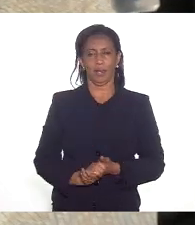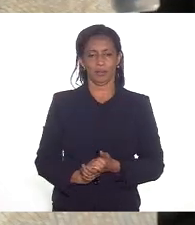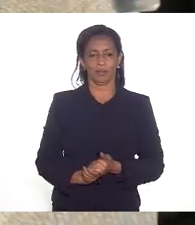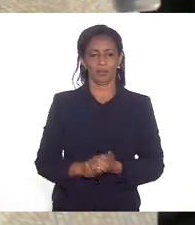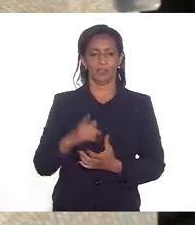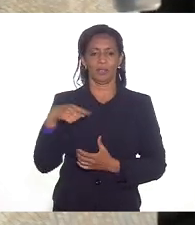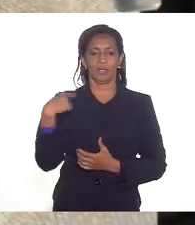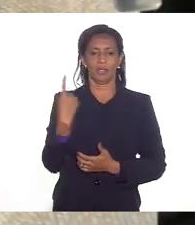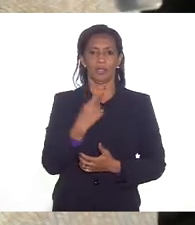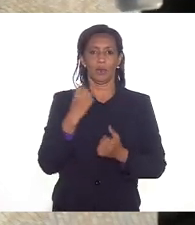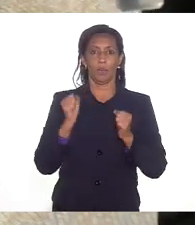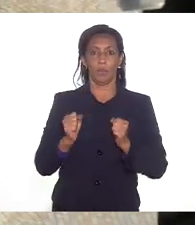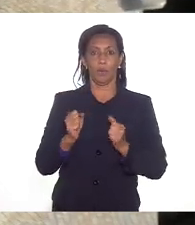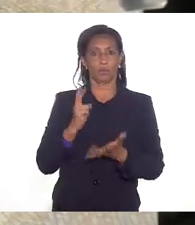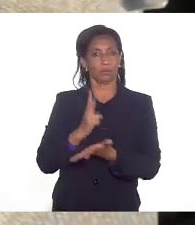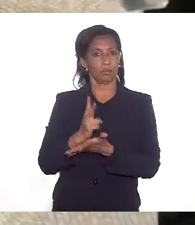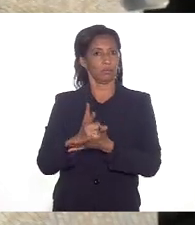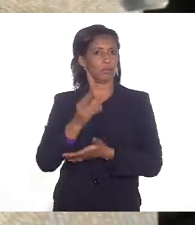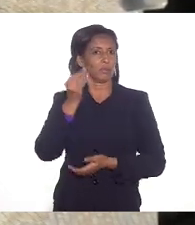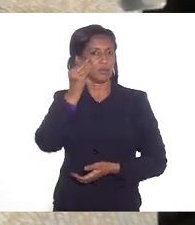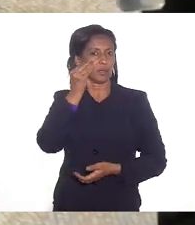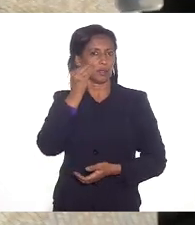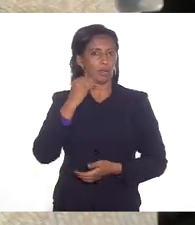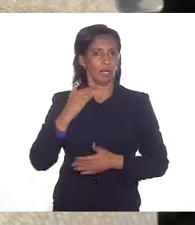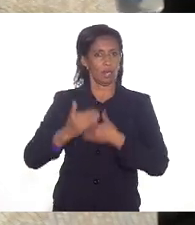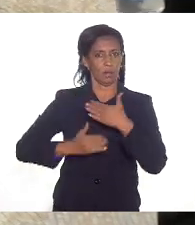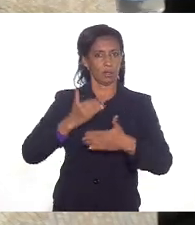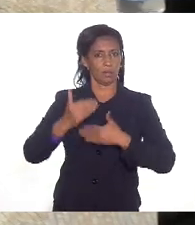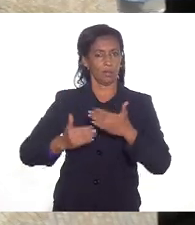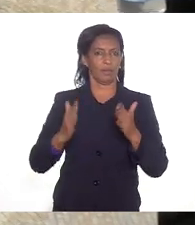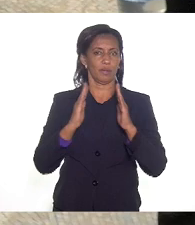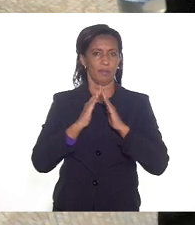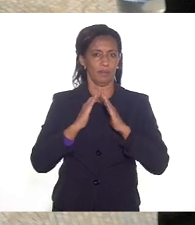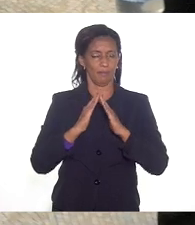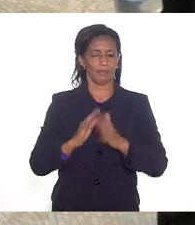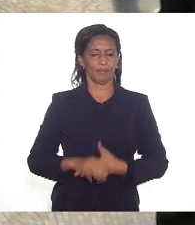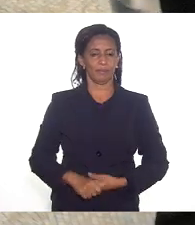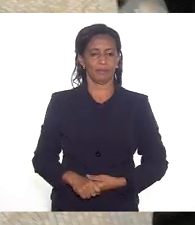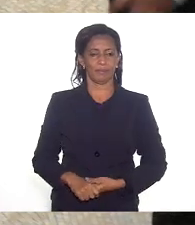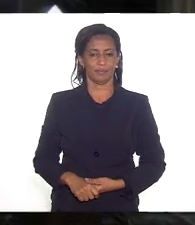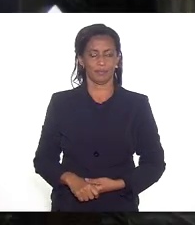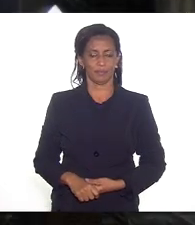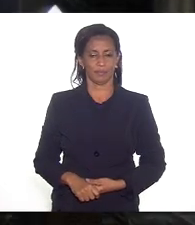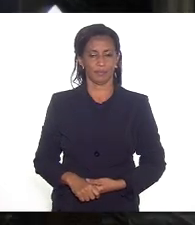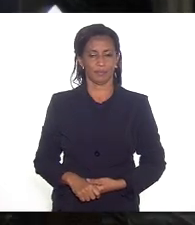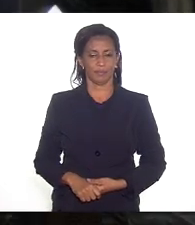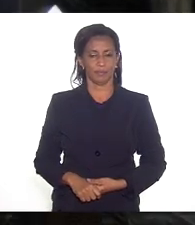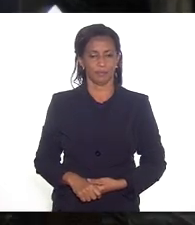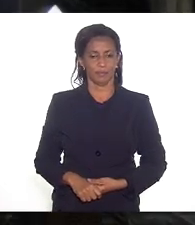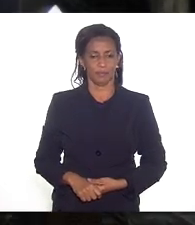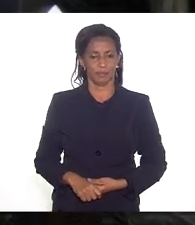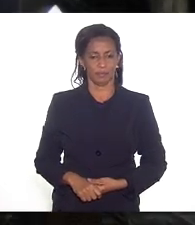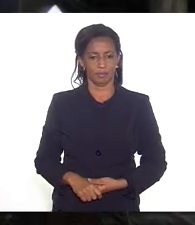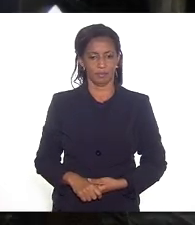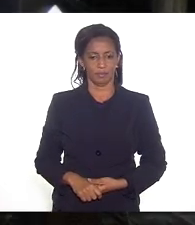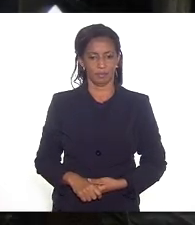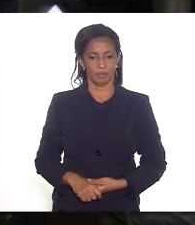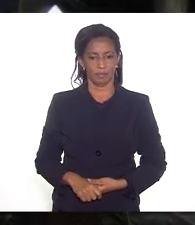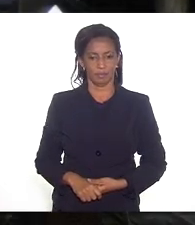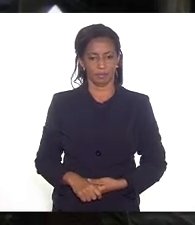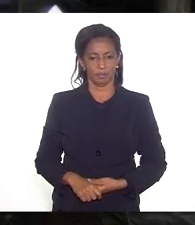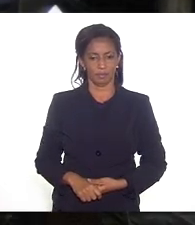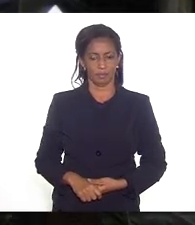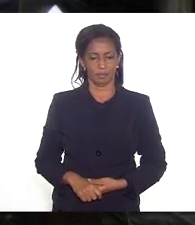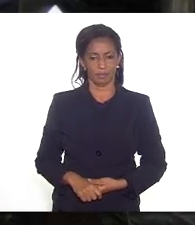que a gente possa continuar dando o exemplo na nossa próxima casa obrigado a presidência e eu vou lá para o zoom